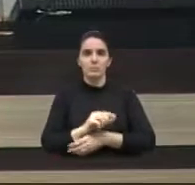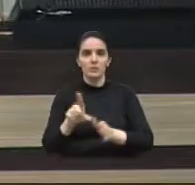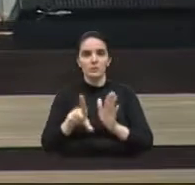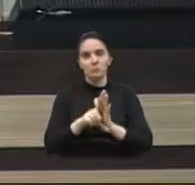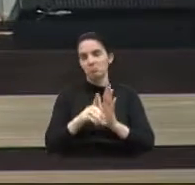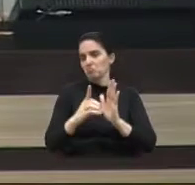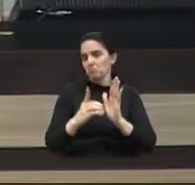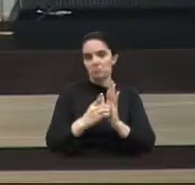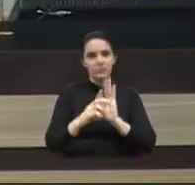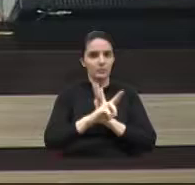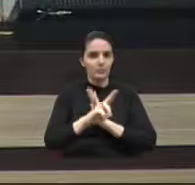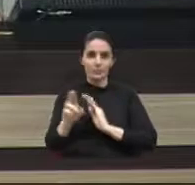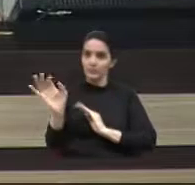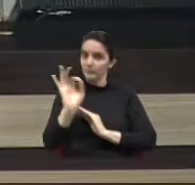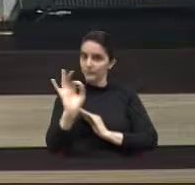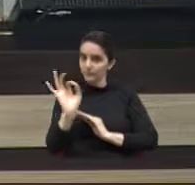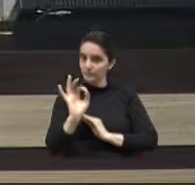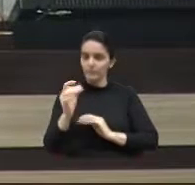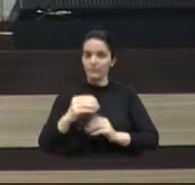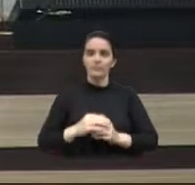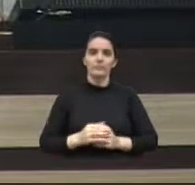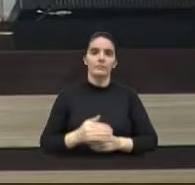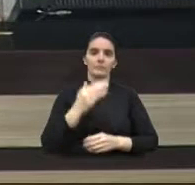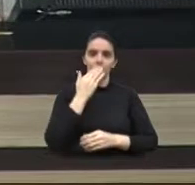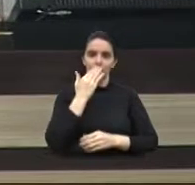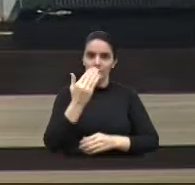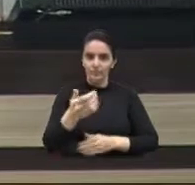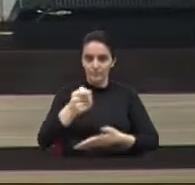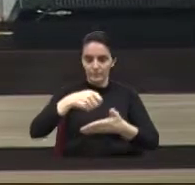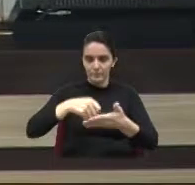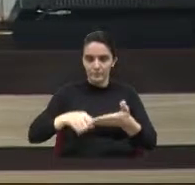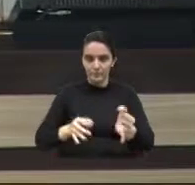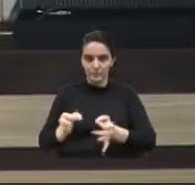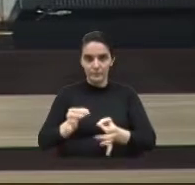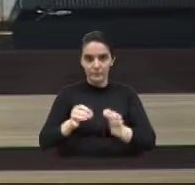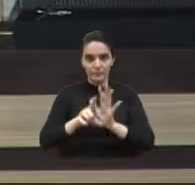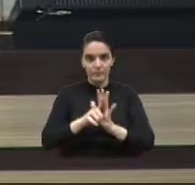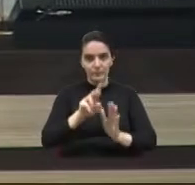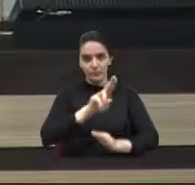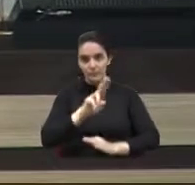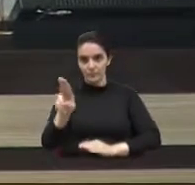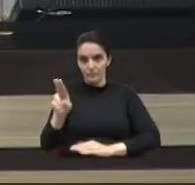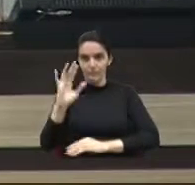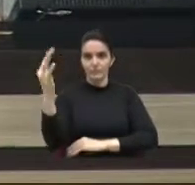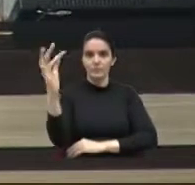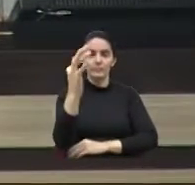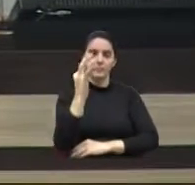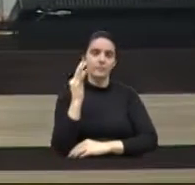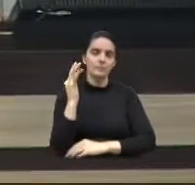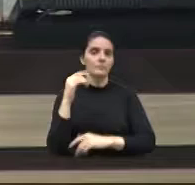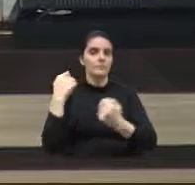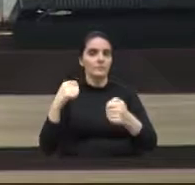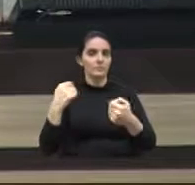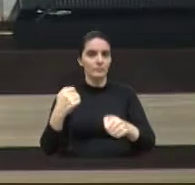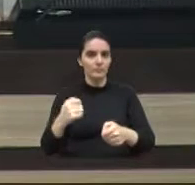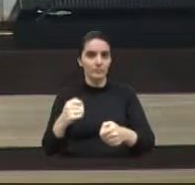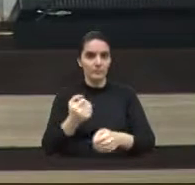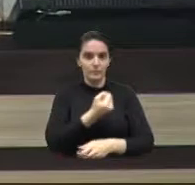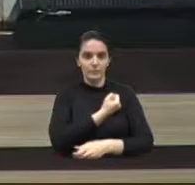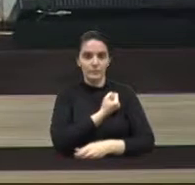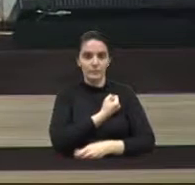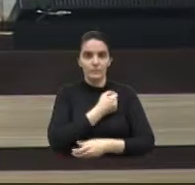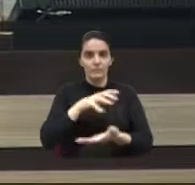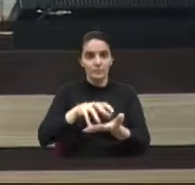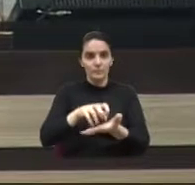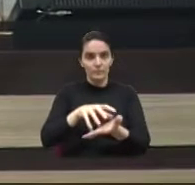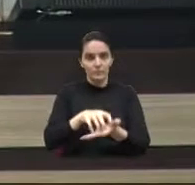de denominação. Reiteramos que a redação do projeto de lei de nomeação de praças devem constar o número de inscrição